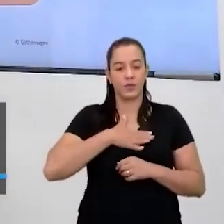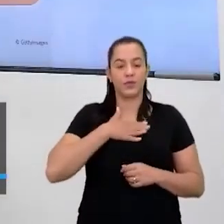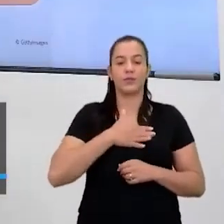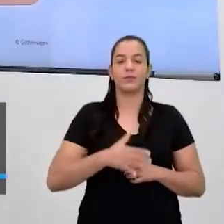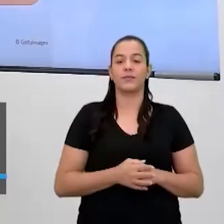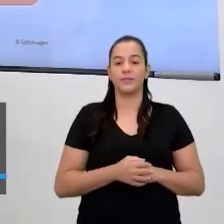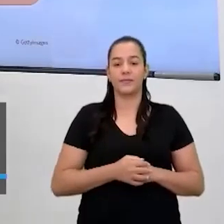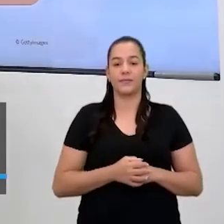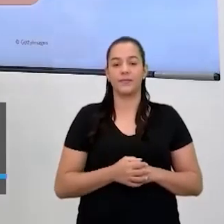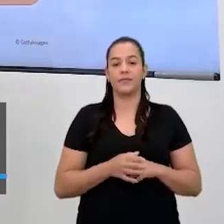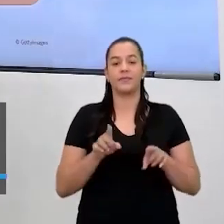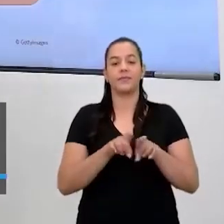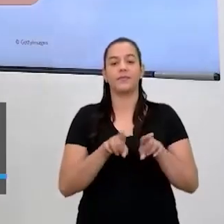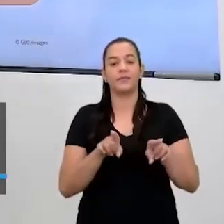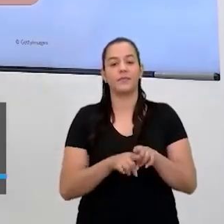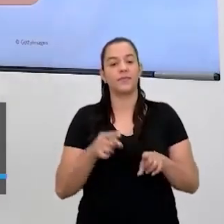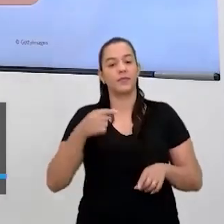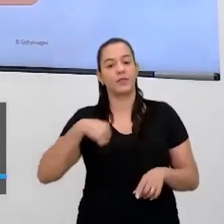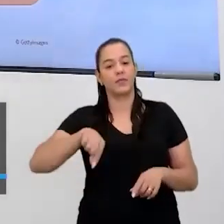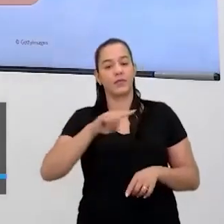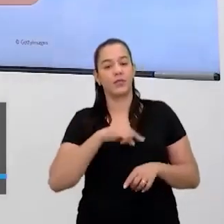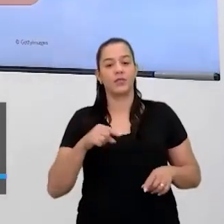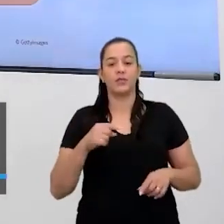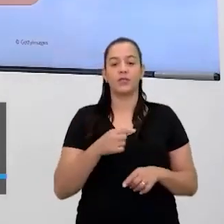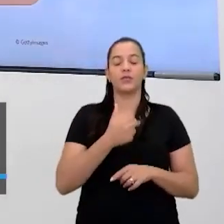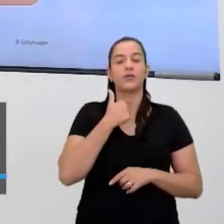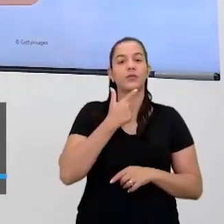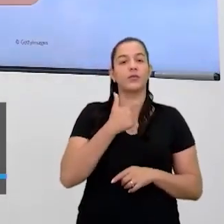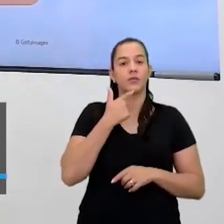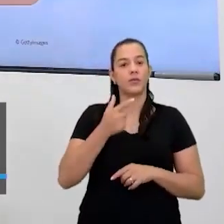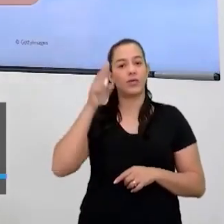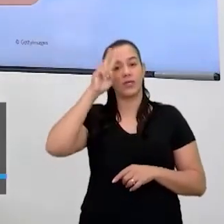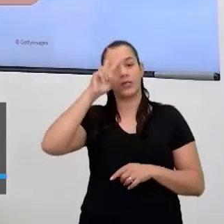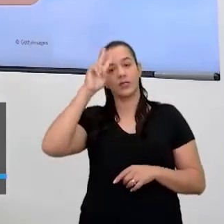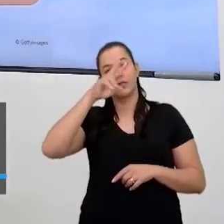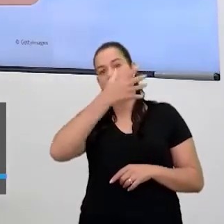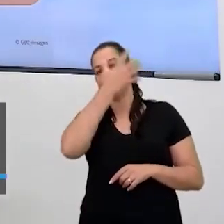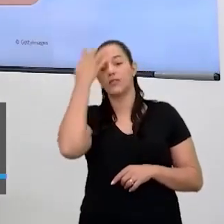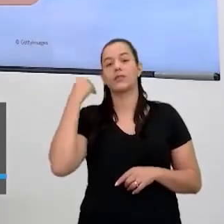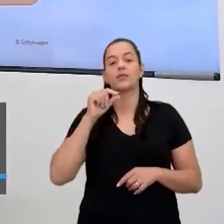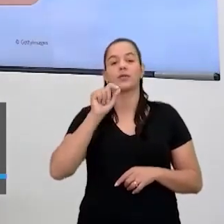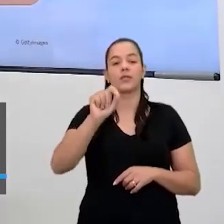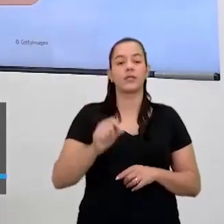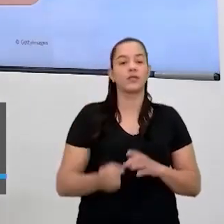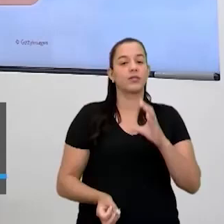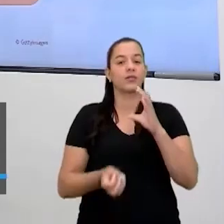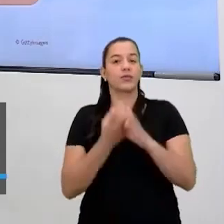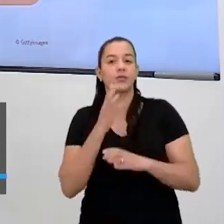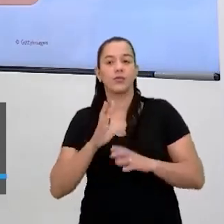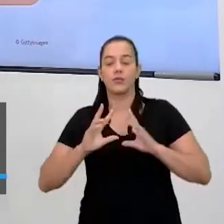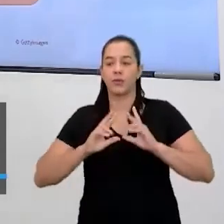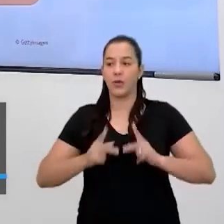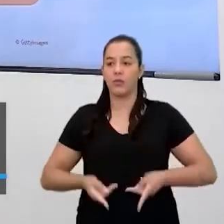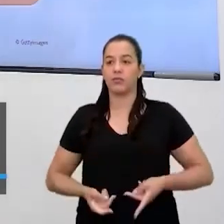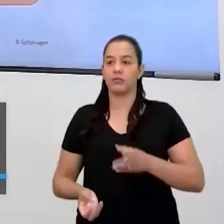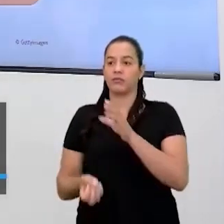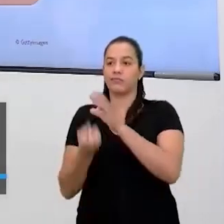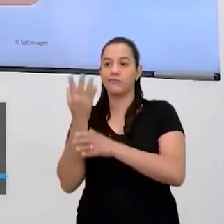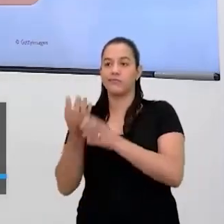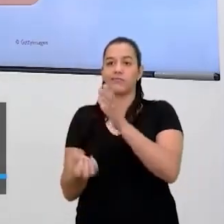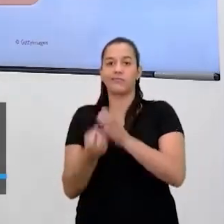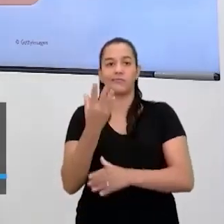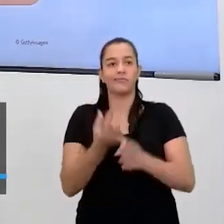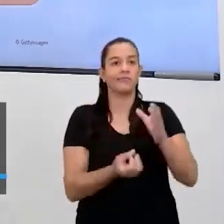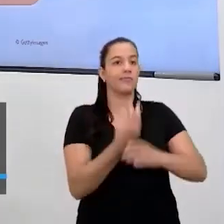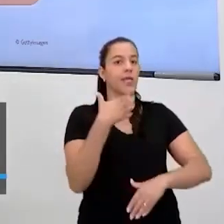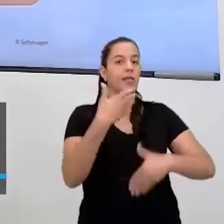Gostei. A gente também não pode esquecer que toda a produção humana acaba se tornando uma produção histórica, porque toda a produção